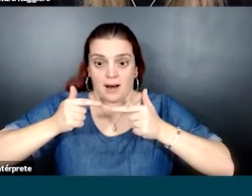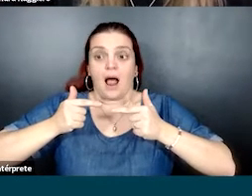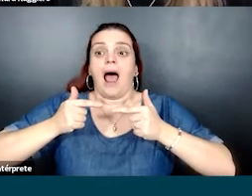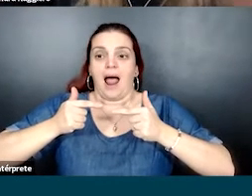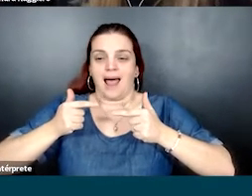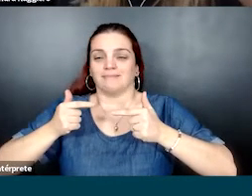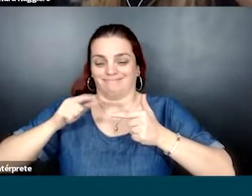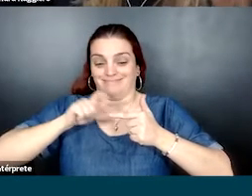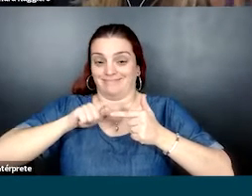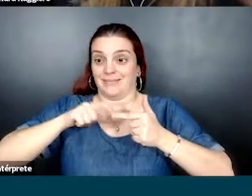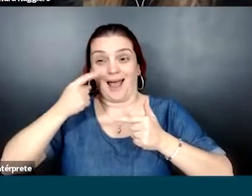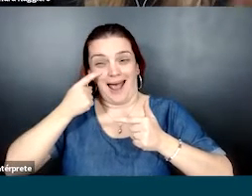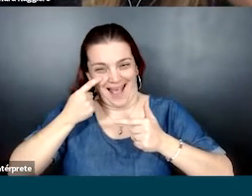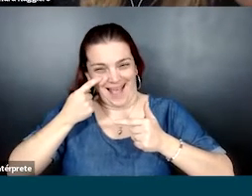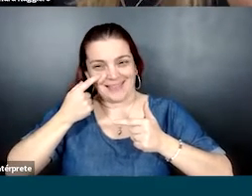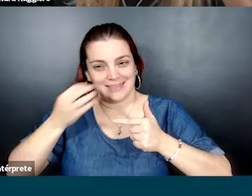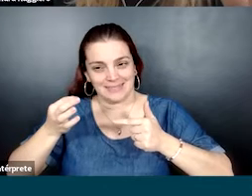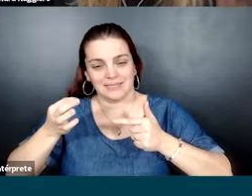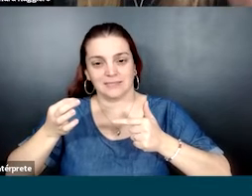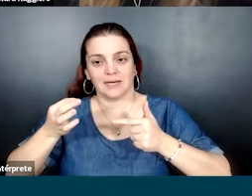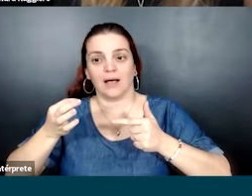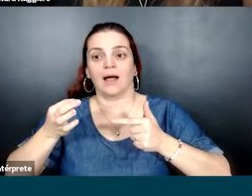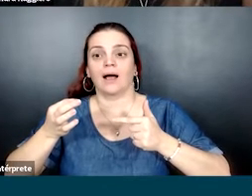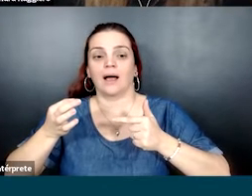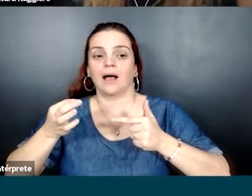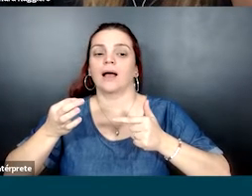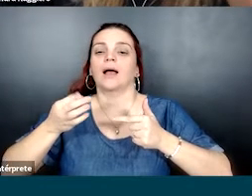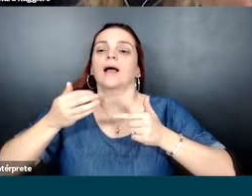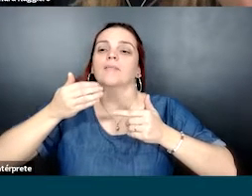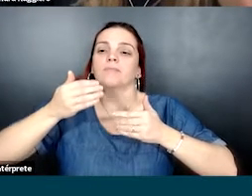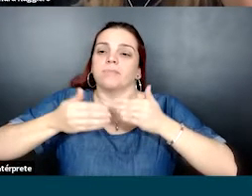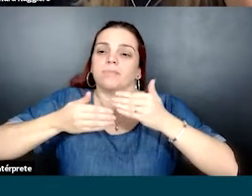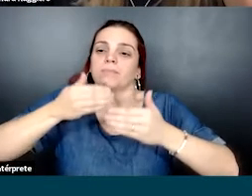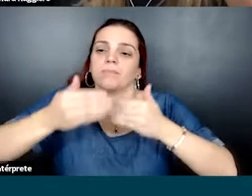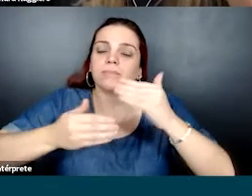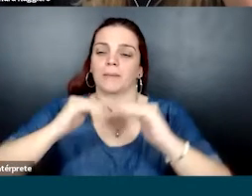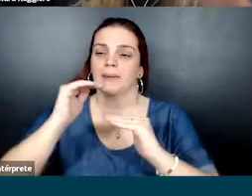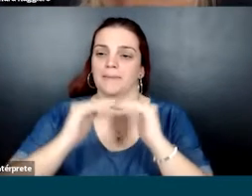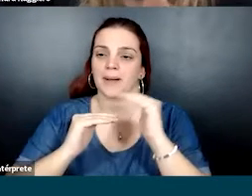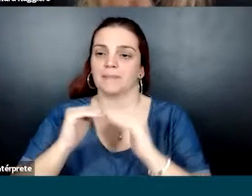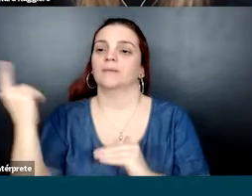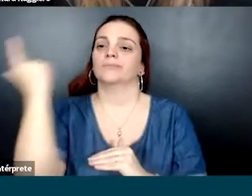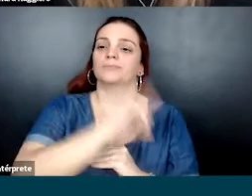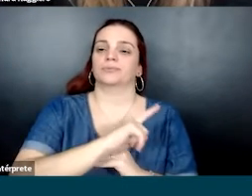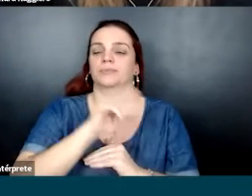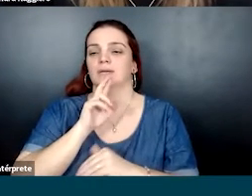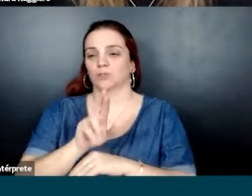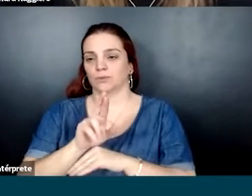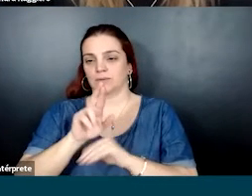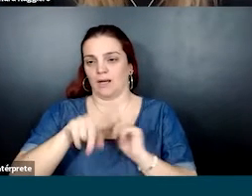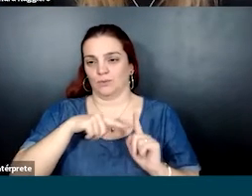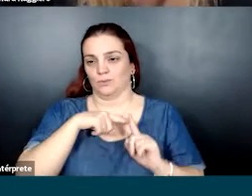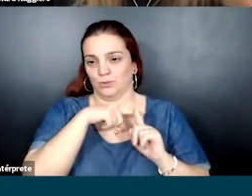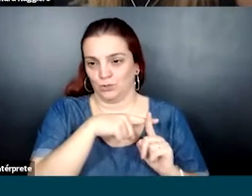produto para, então, atenção aqui, projetar e construir em direção a melhores